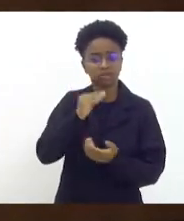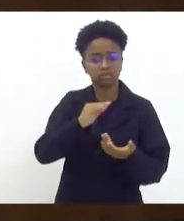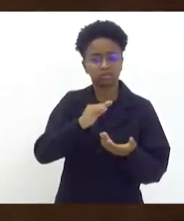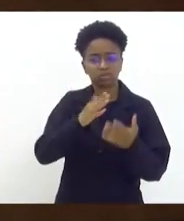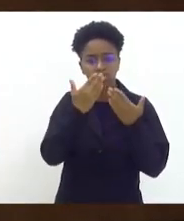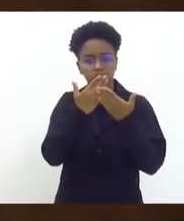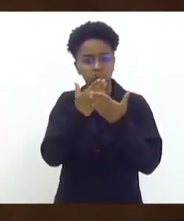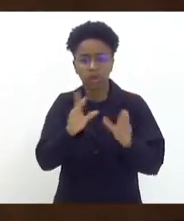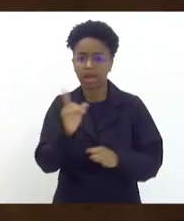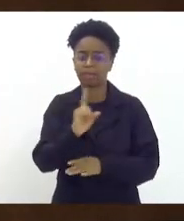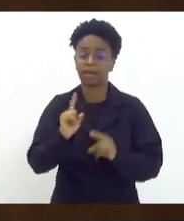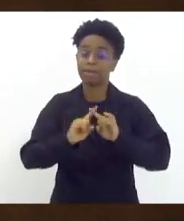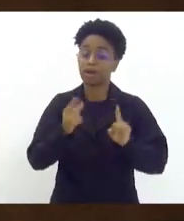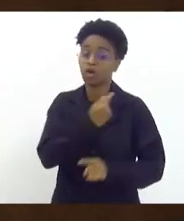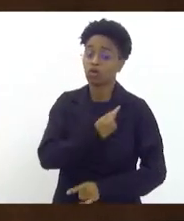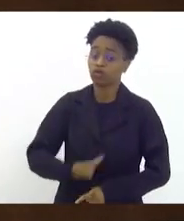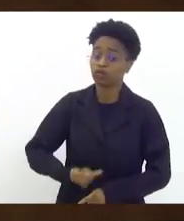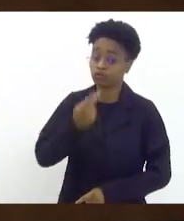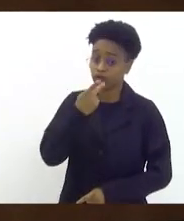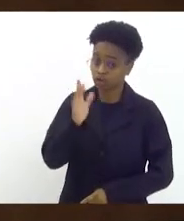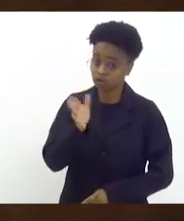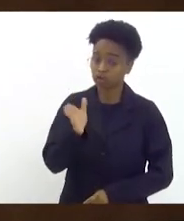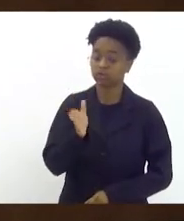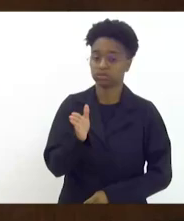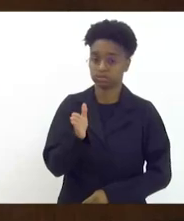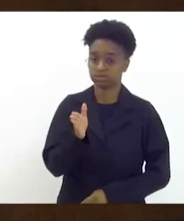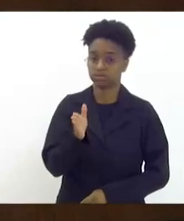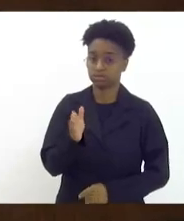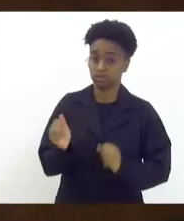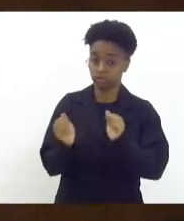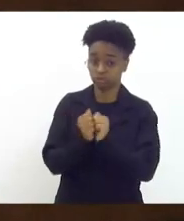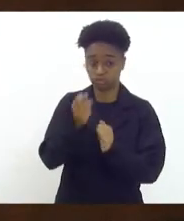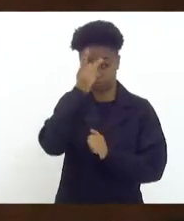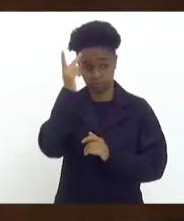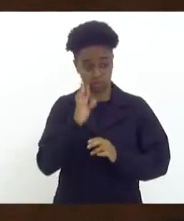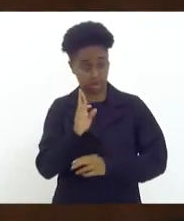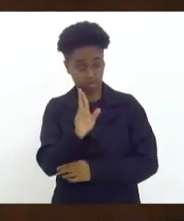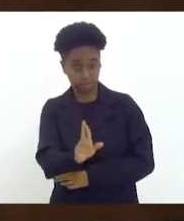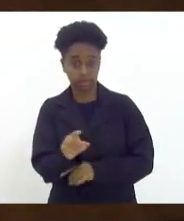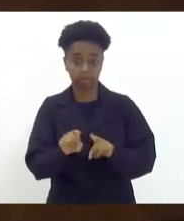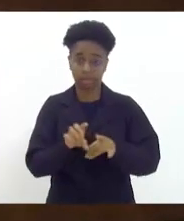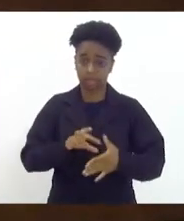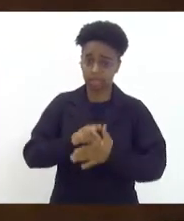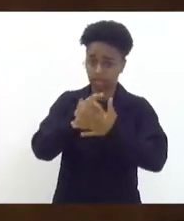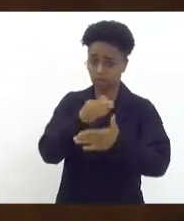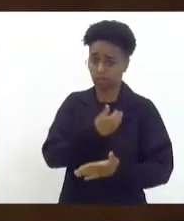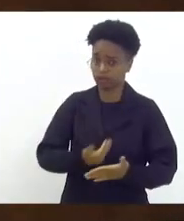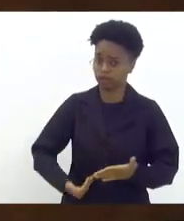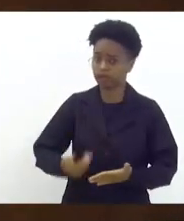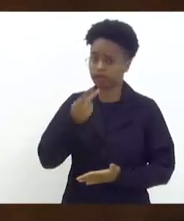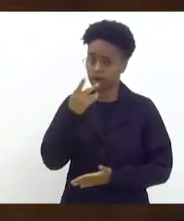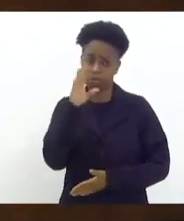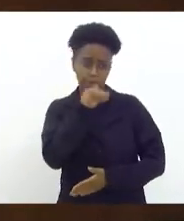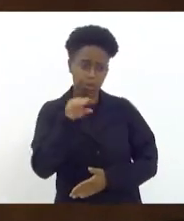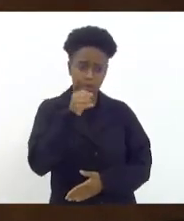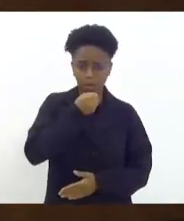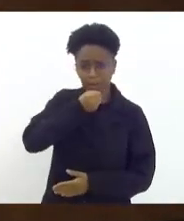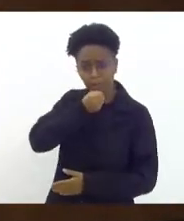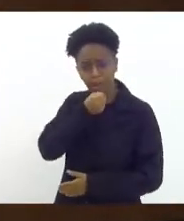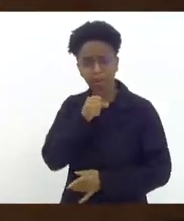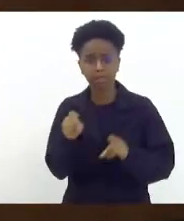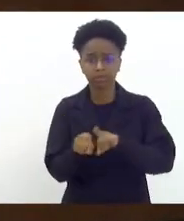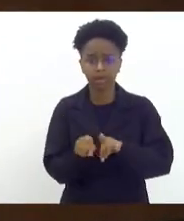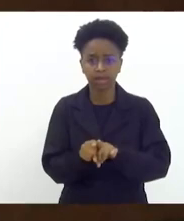e o governador falou que com seus representantes líder do governo veio aqui falar no microfone inclusive